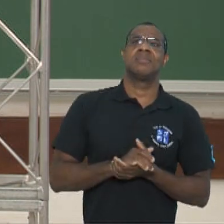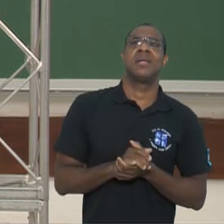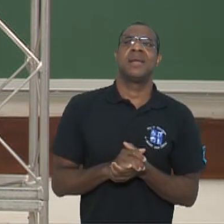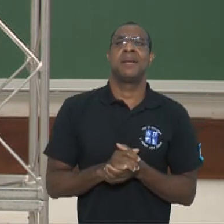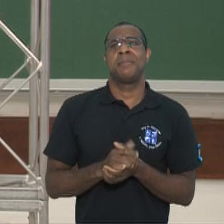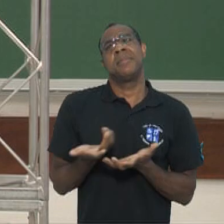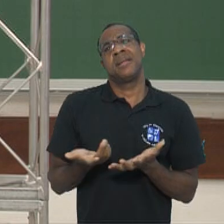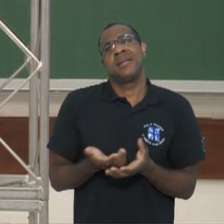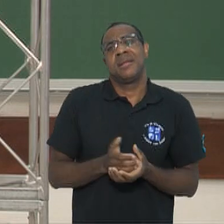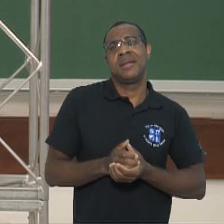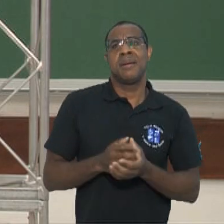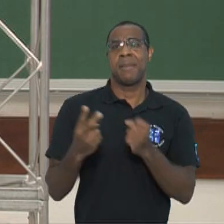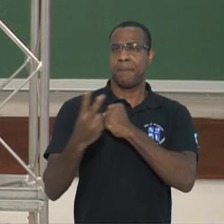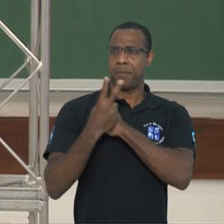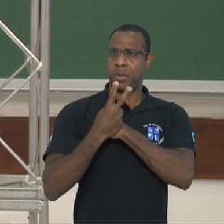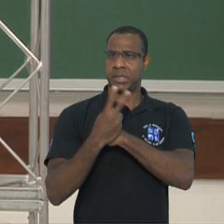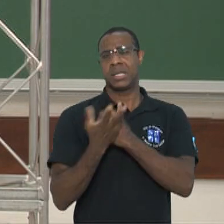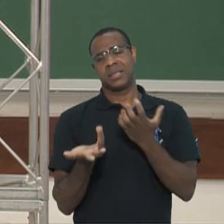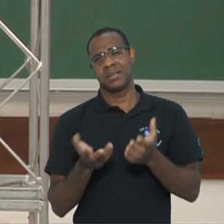para proteção.